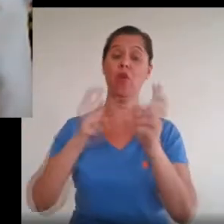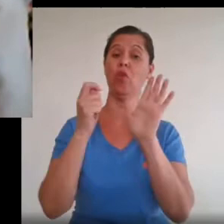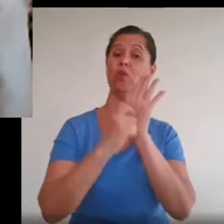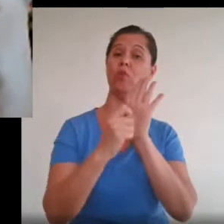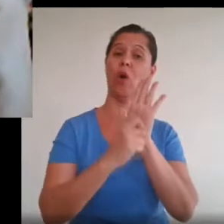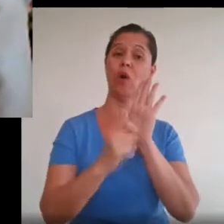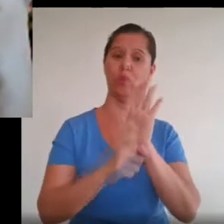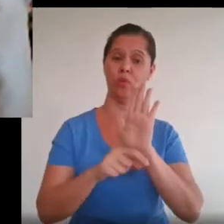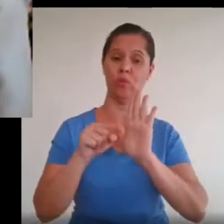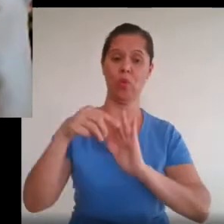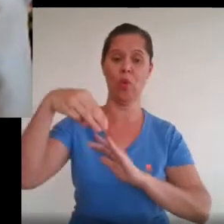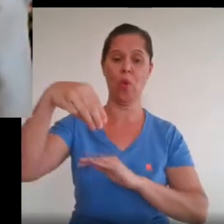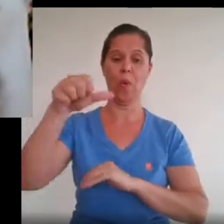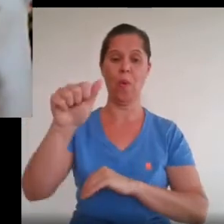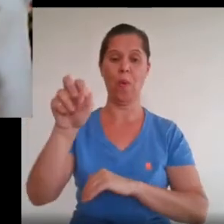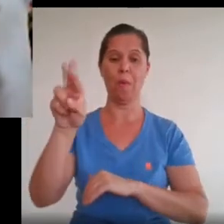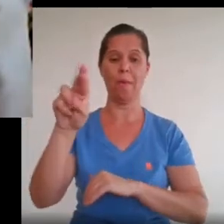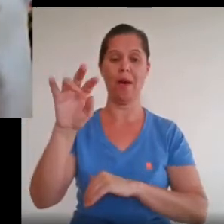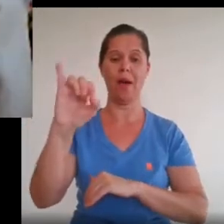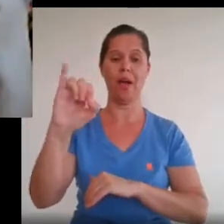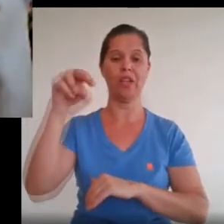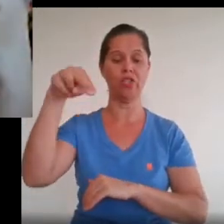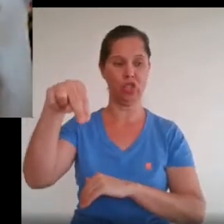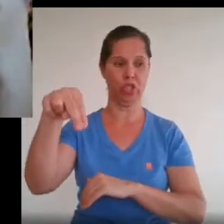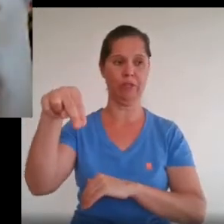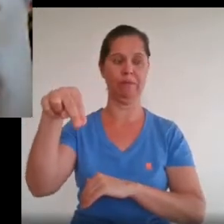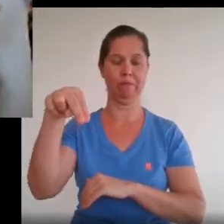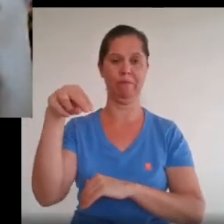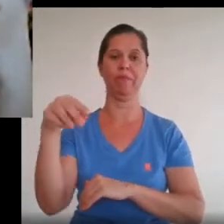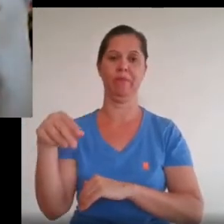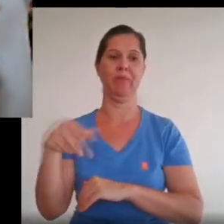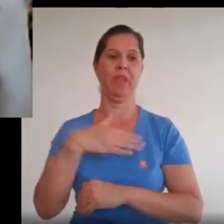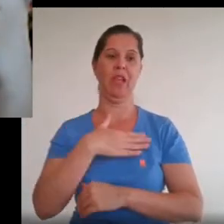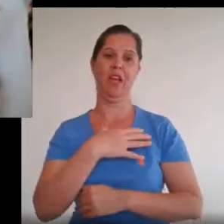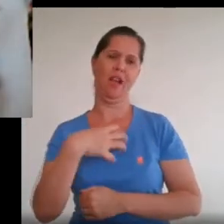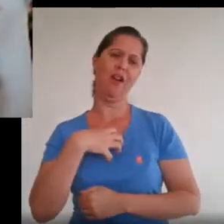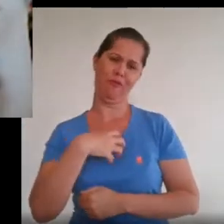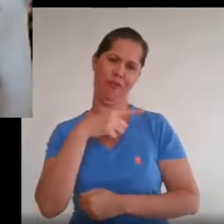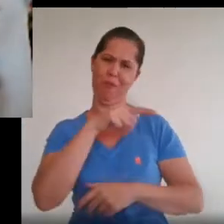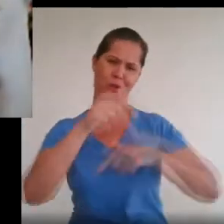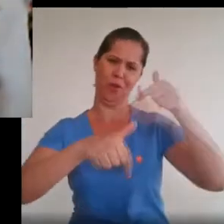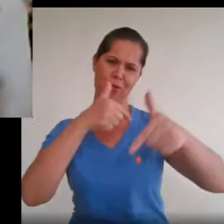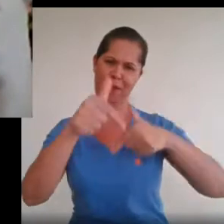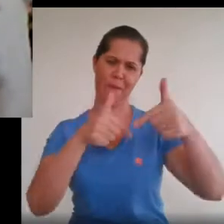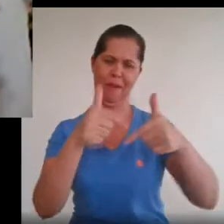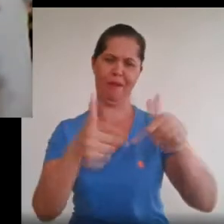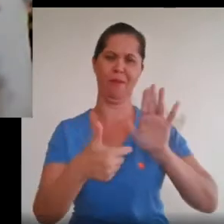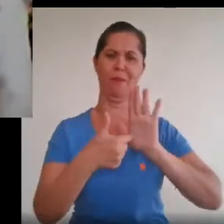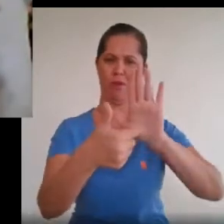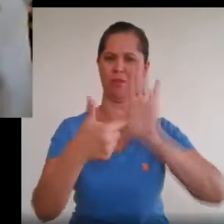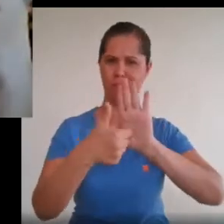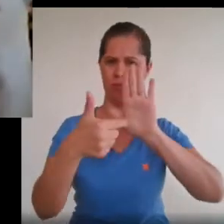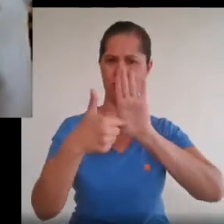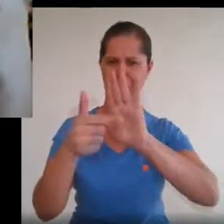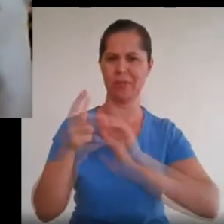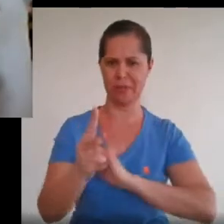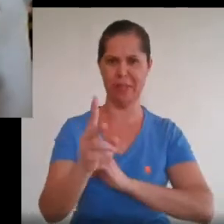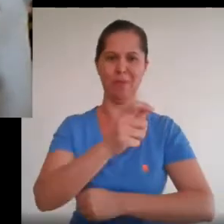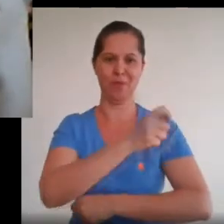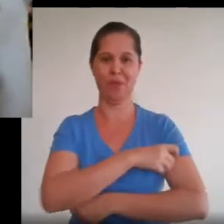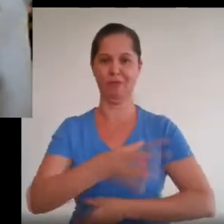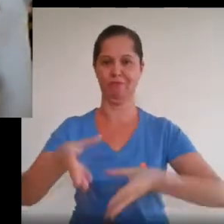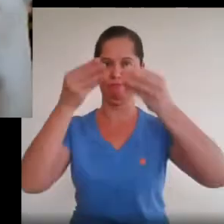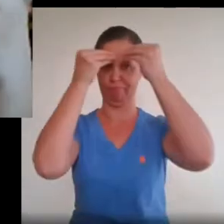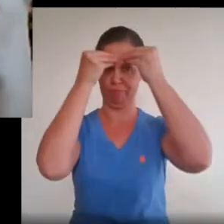Baró, para quem já esqueceu, né, eu gosto de trabalhar assim, porque os alunos esquecem, eu falo, volta no Martim Baró. Quando